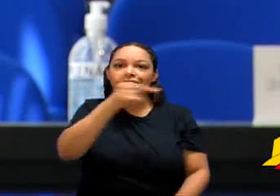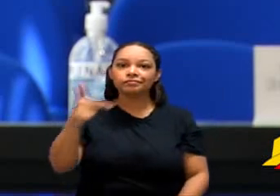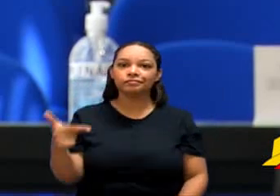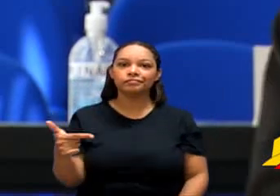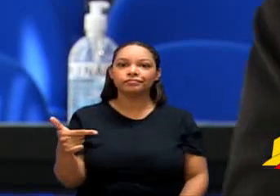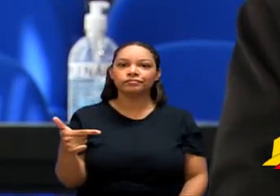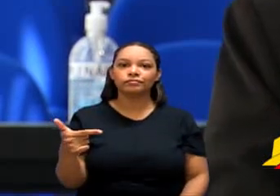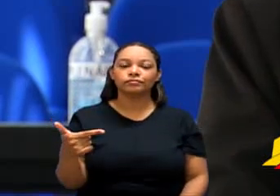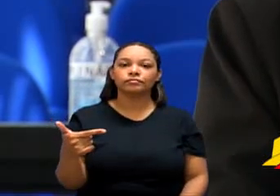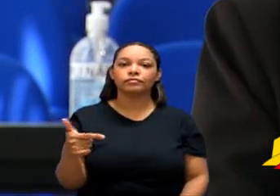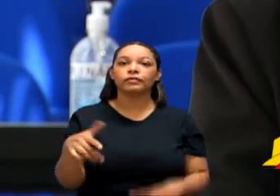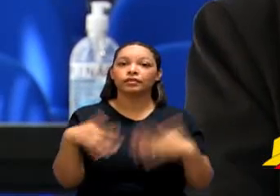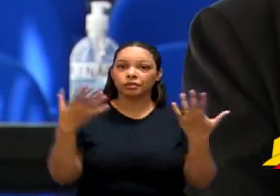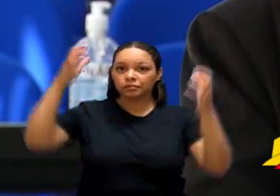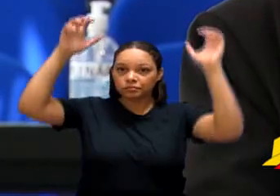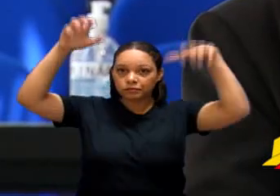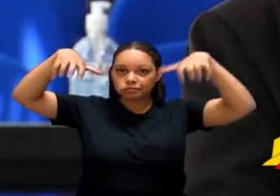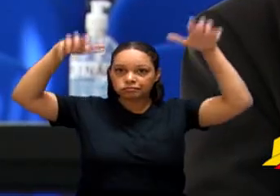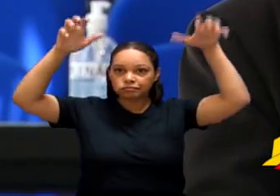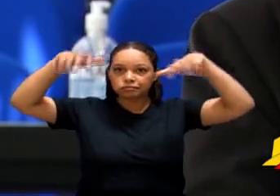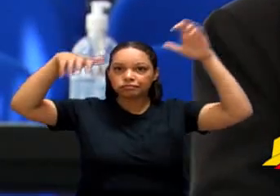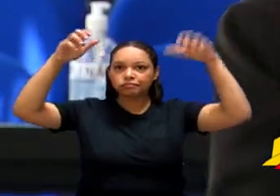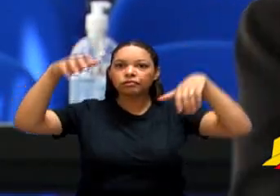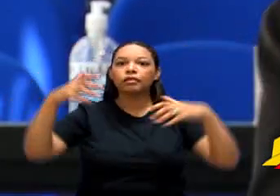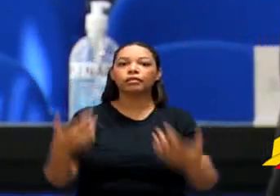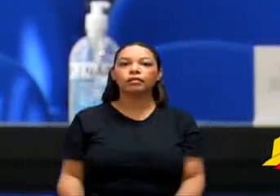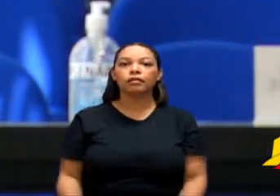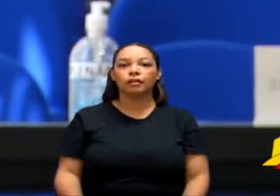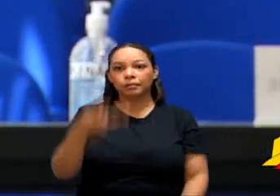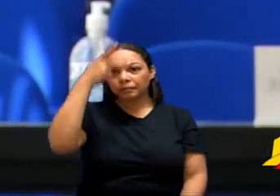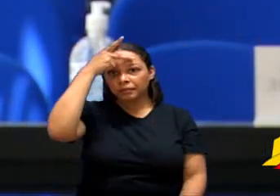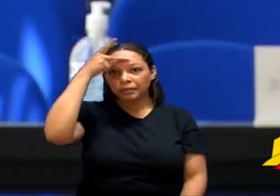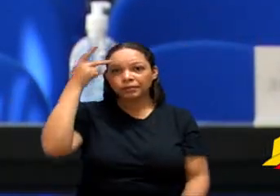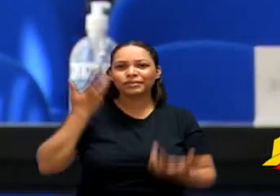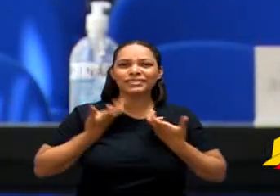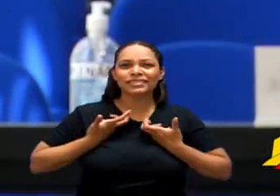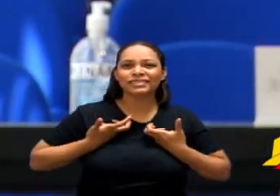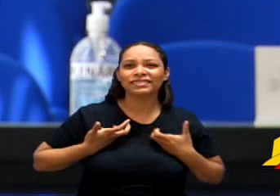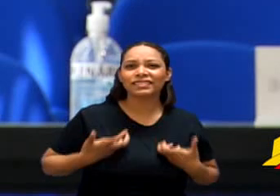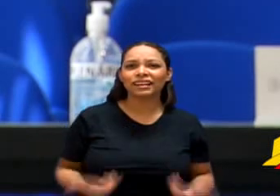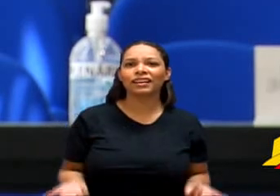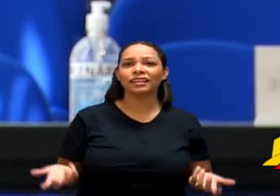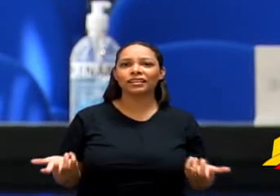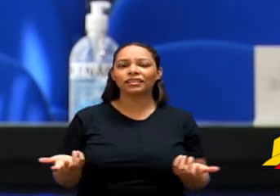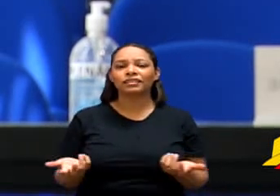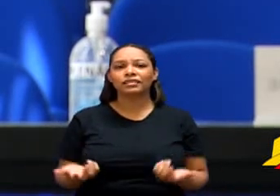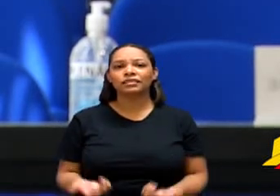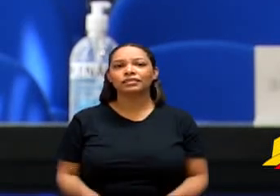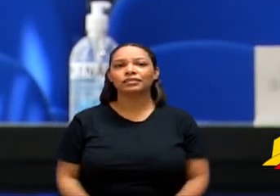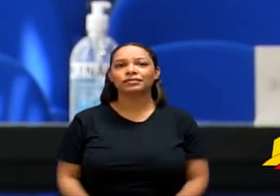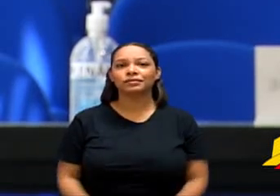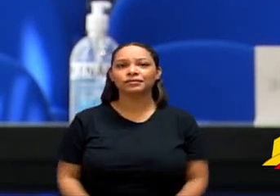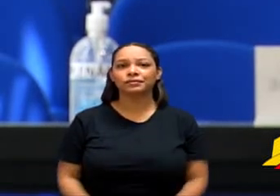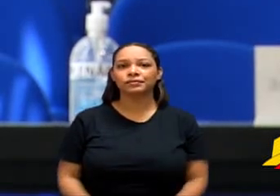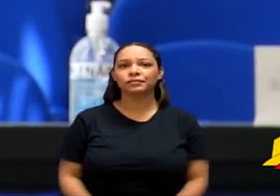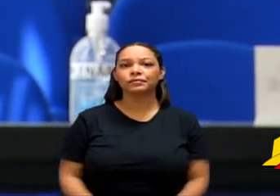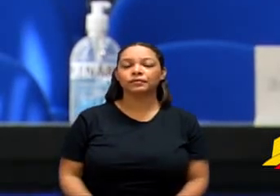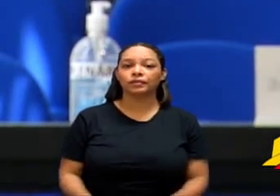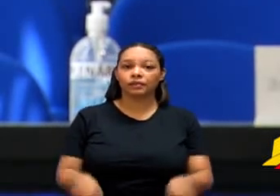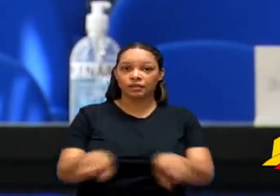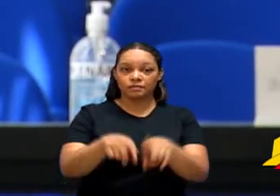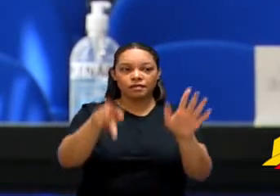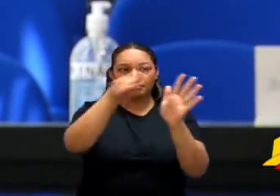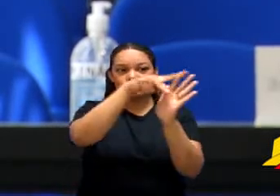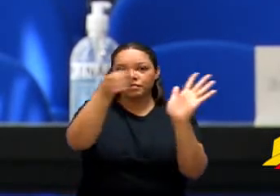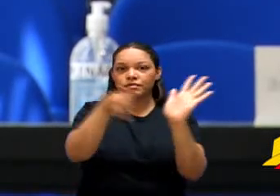o risco em momento de chuva, como já foi colocado, pessoas cansadas, né? Tem uma lei que o senhor, um projeto de lei que o